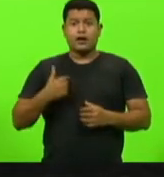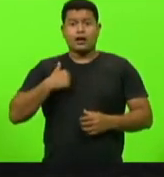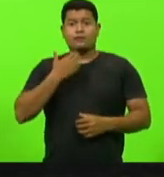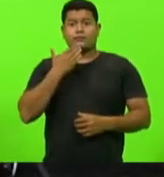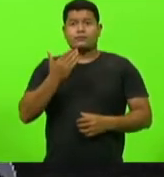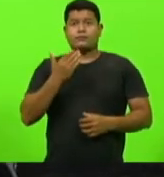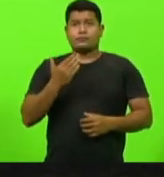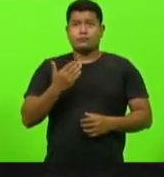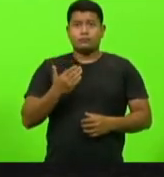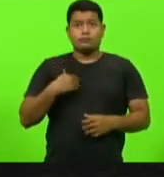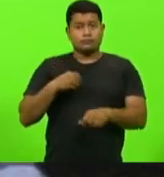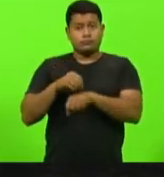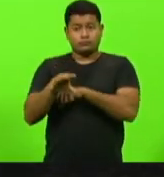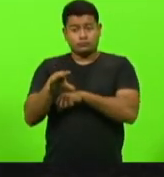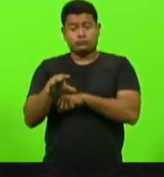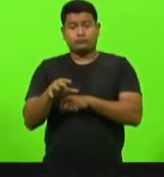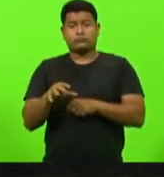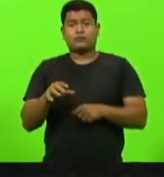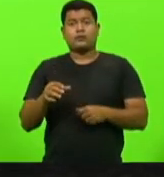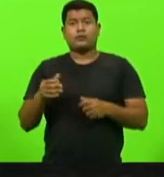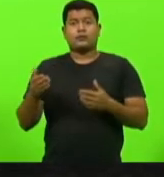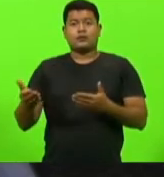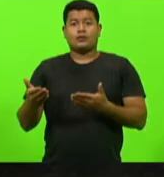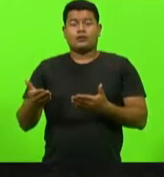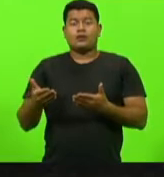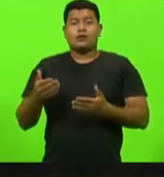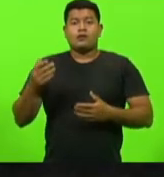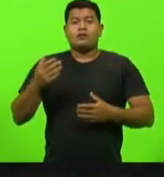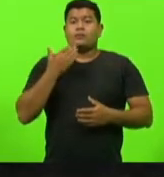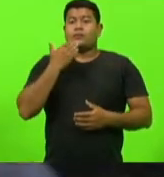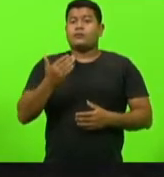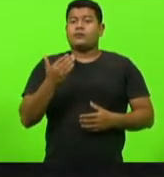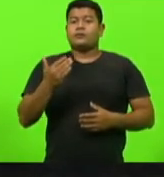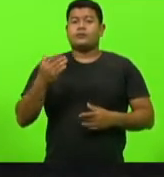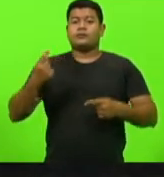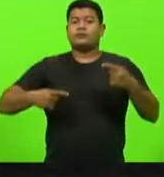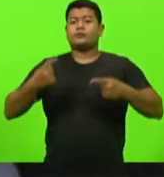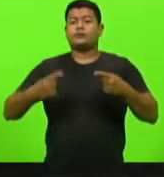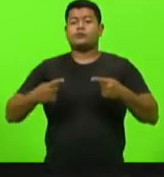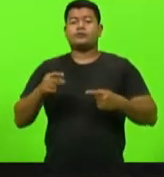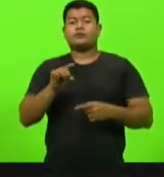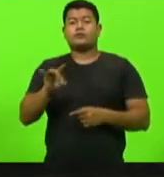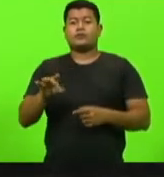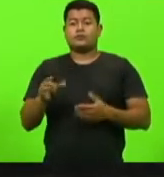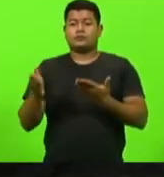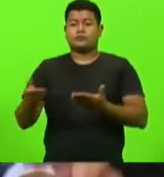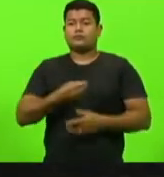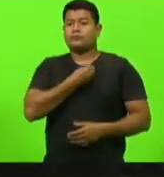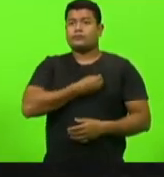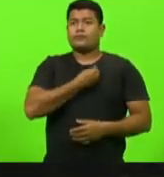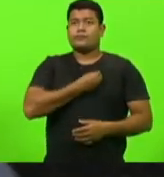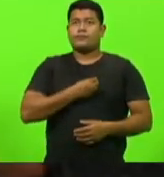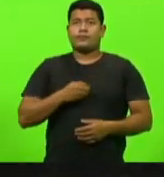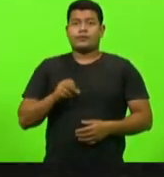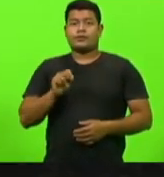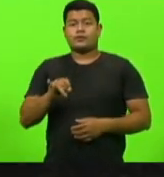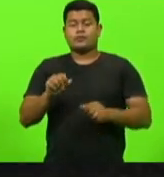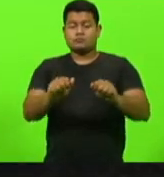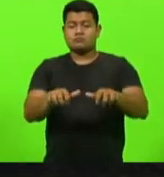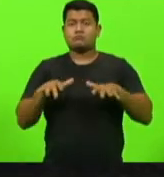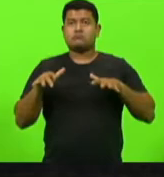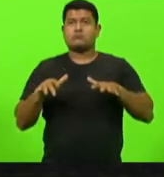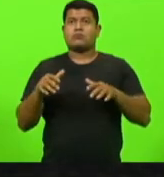faço uma sugestão de que o requerimento seja discutido quando o autor estiver no plenário. Já que ele não está no plenário, não se discute ele,